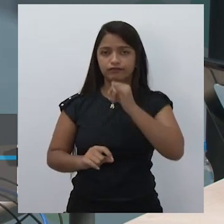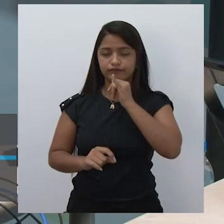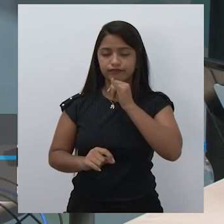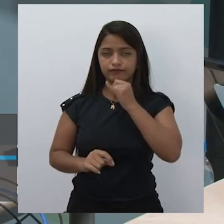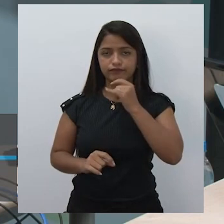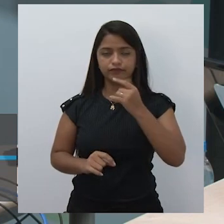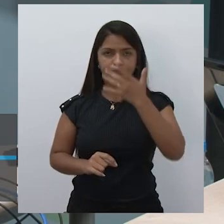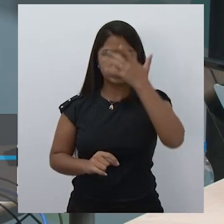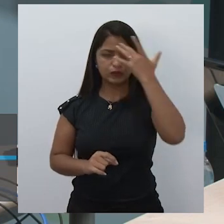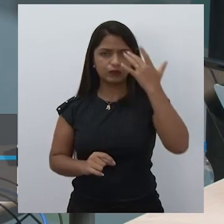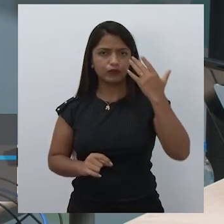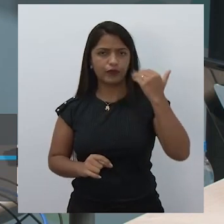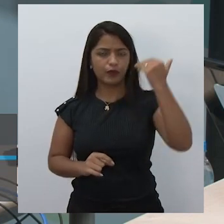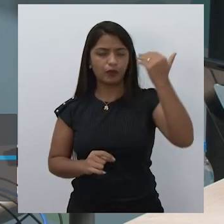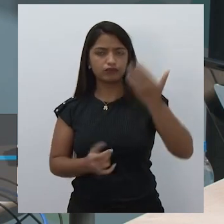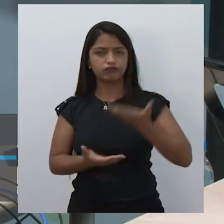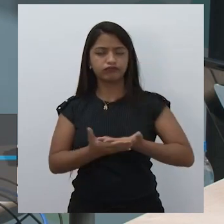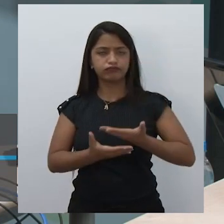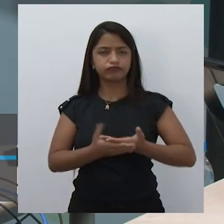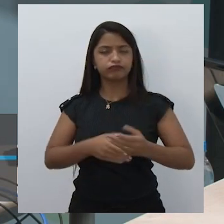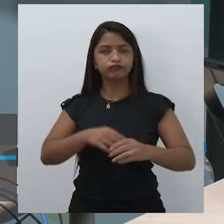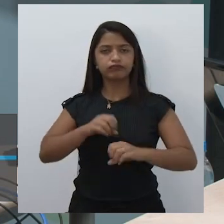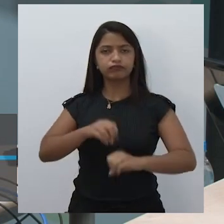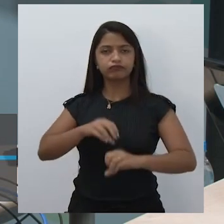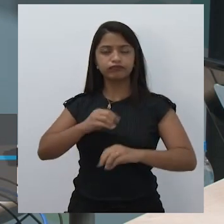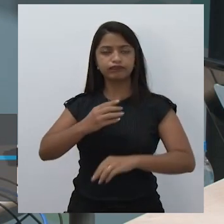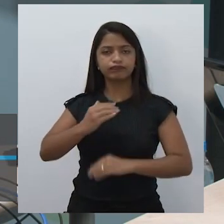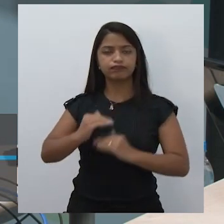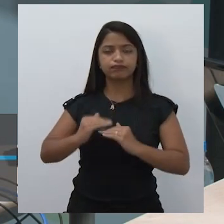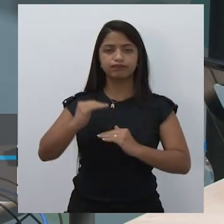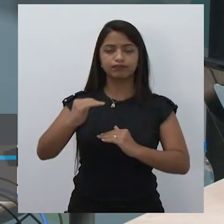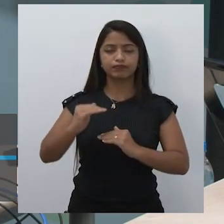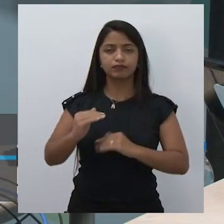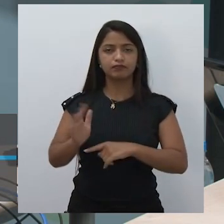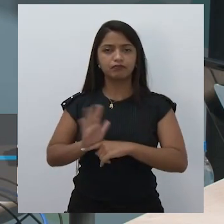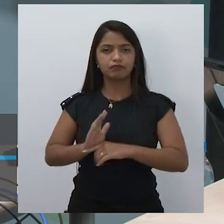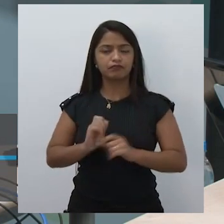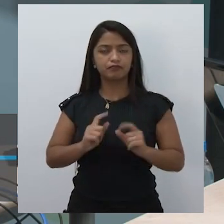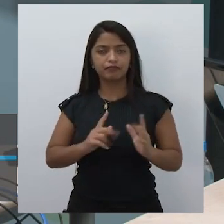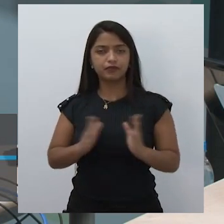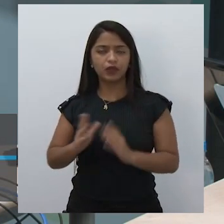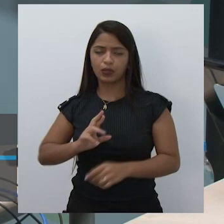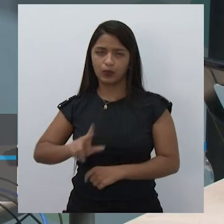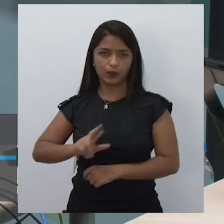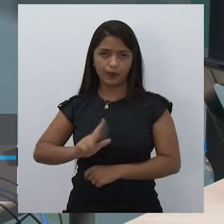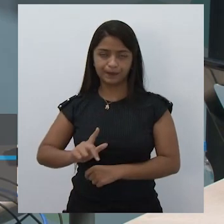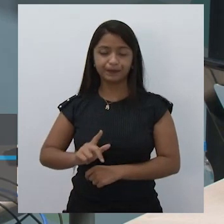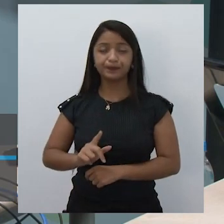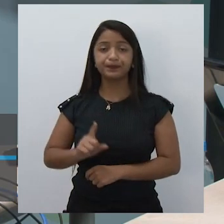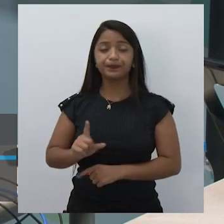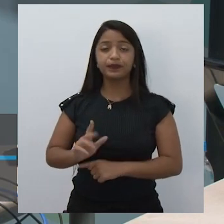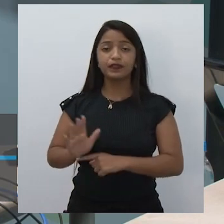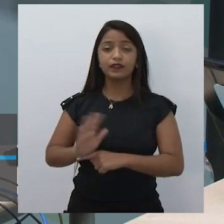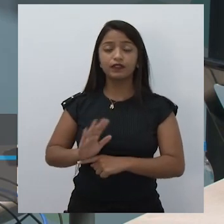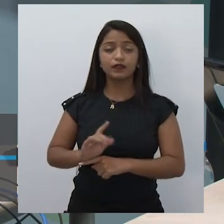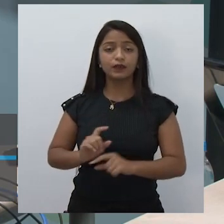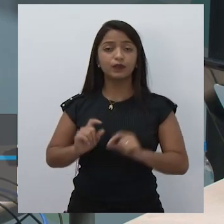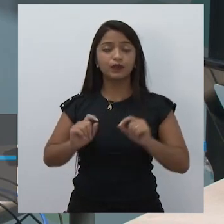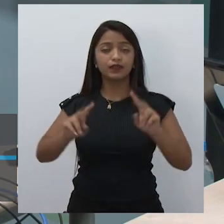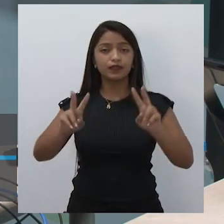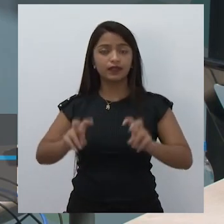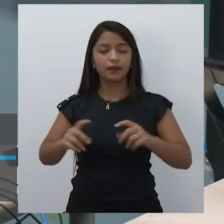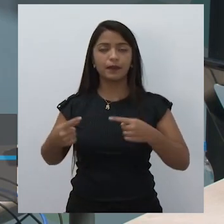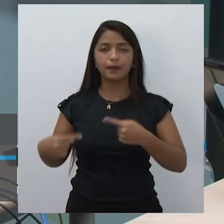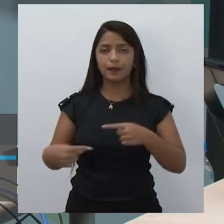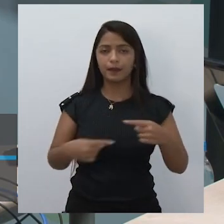primeiro momento, né? É um vídeo um pouco, ele traz uma discussão um pouco, ele é uma discussão da educação, que